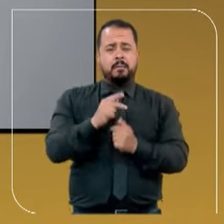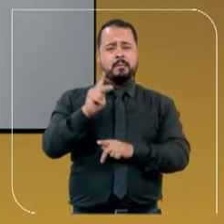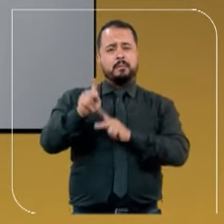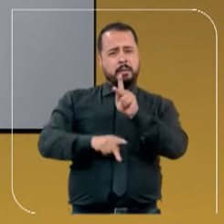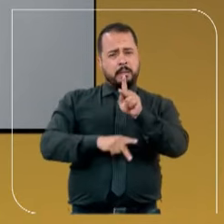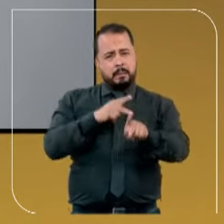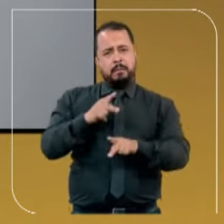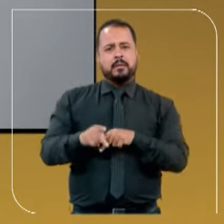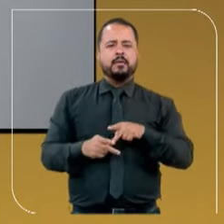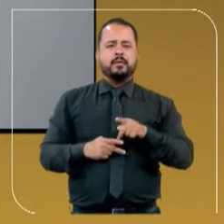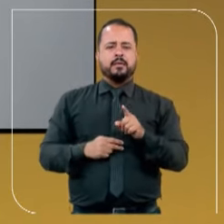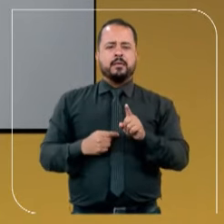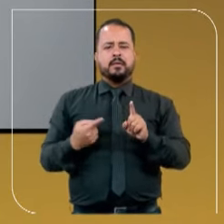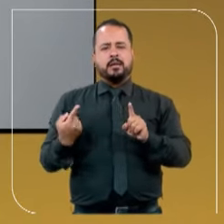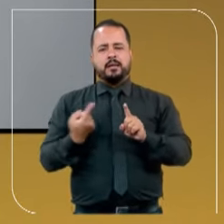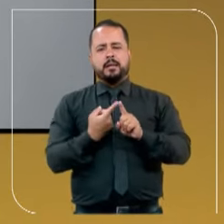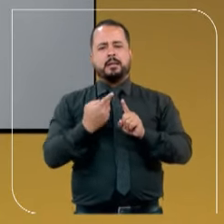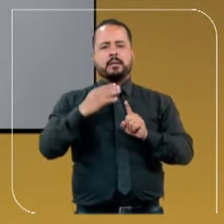é isto.